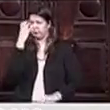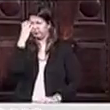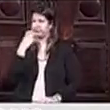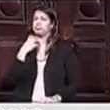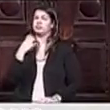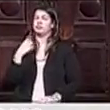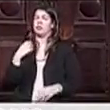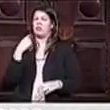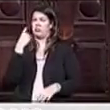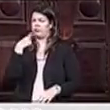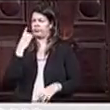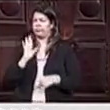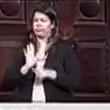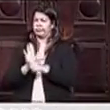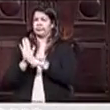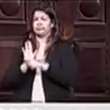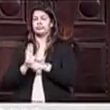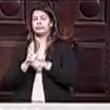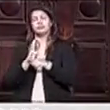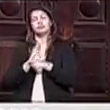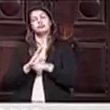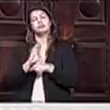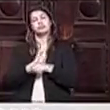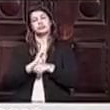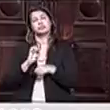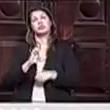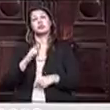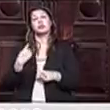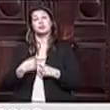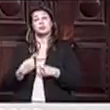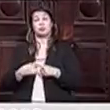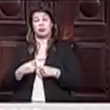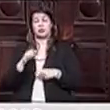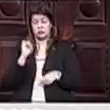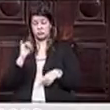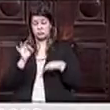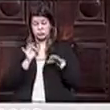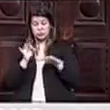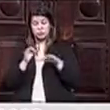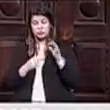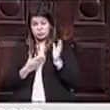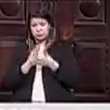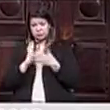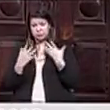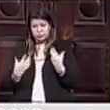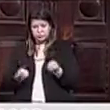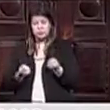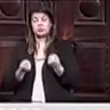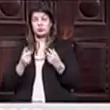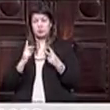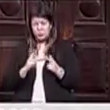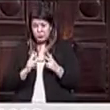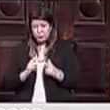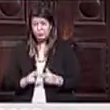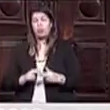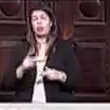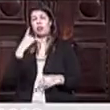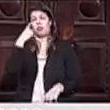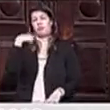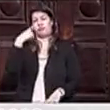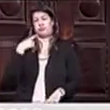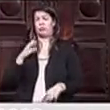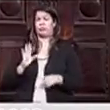à Defensoria Pública. Pelos cálculos da nossa bancada, se o projeto de lei for aprovado tal qual está, a Defensoria